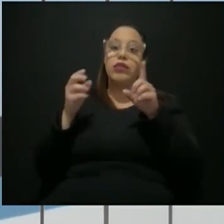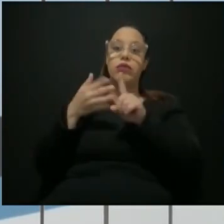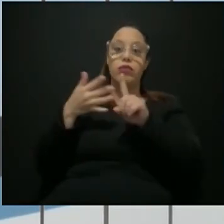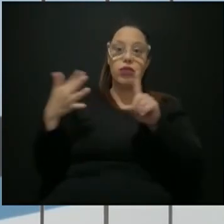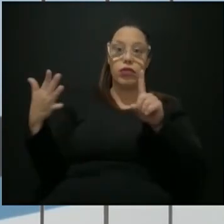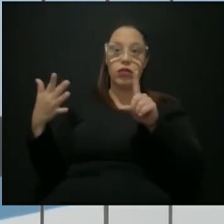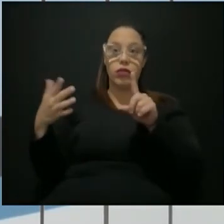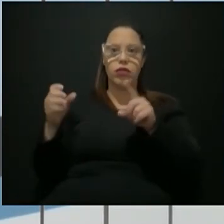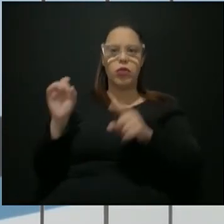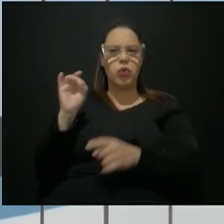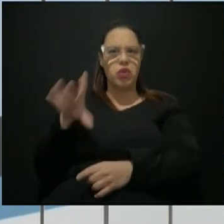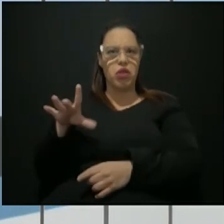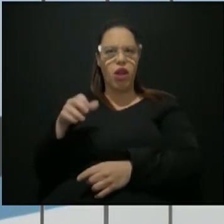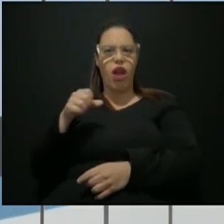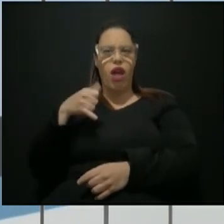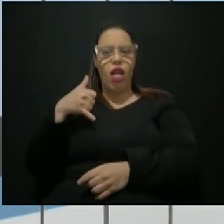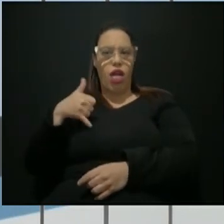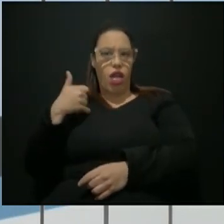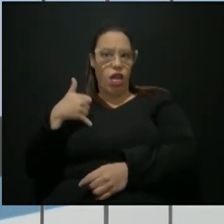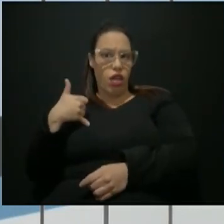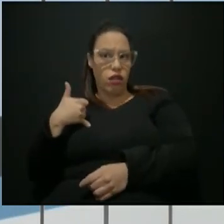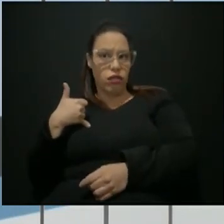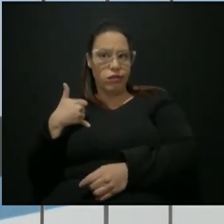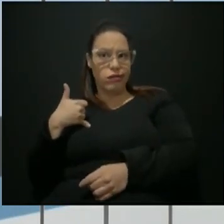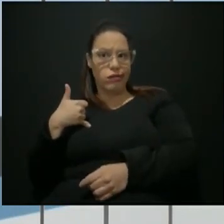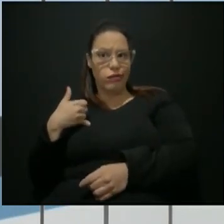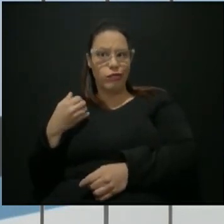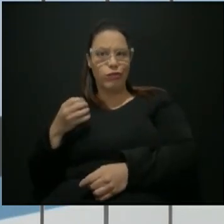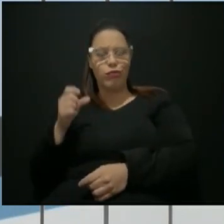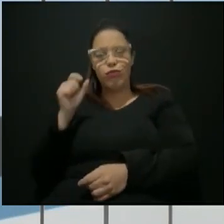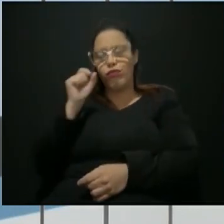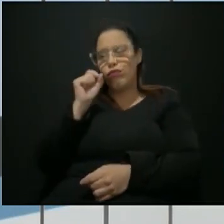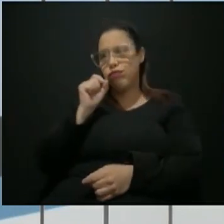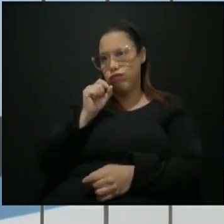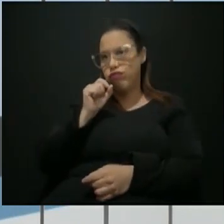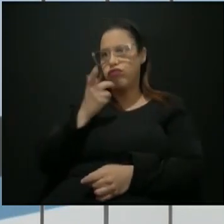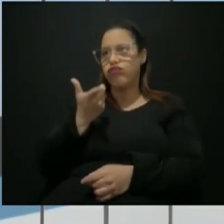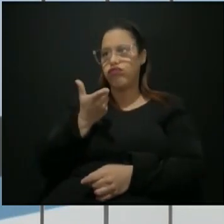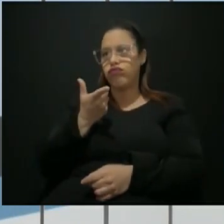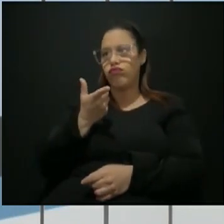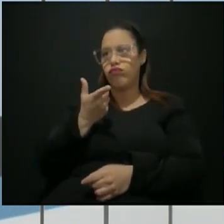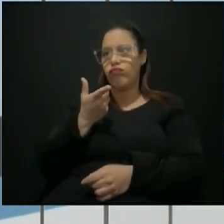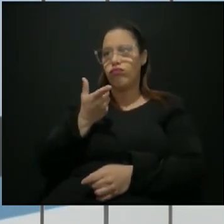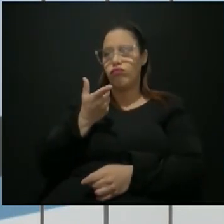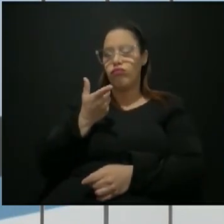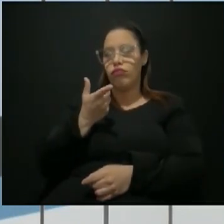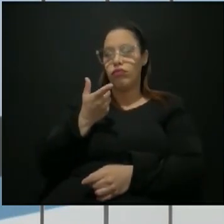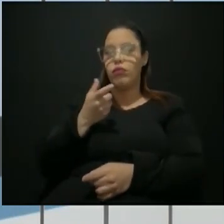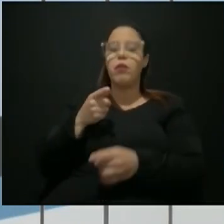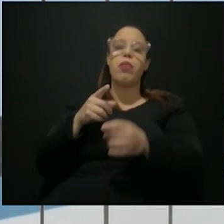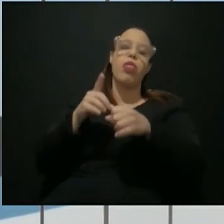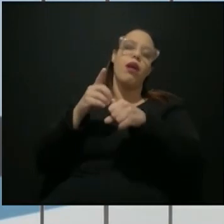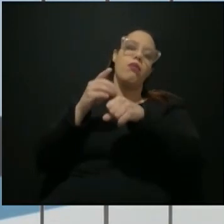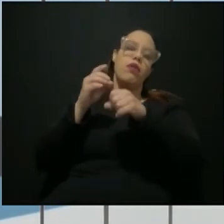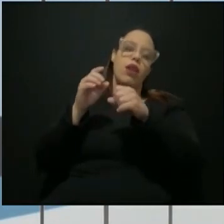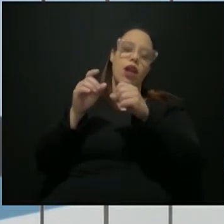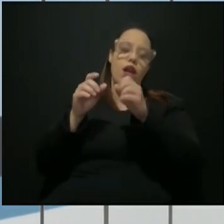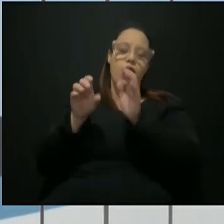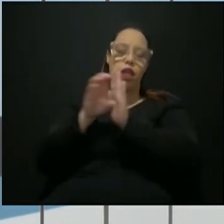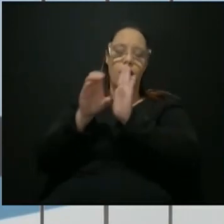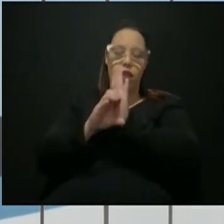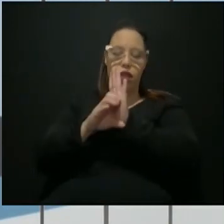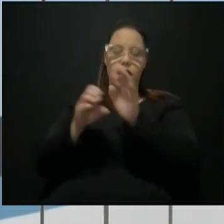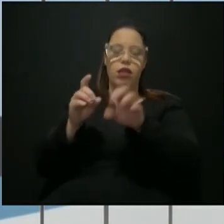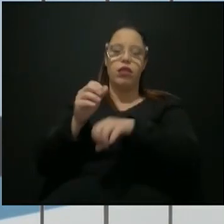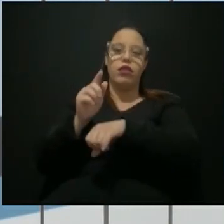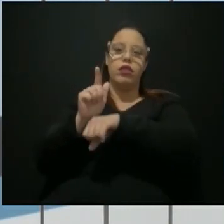da idade cronológica é pouco. Então, até por isso, na minha tese de doutorado, né, defendida recentemente, a